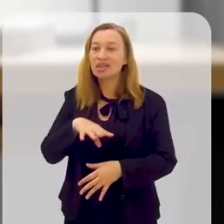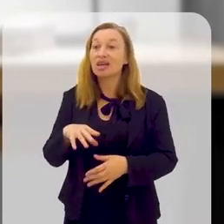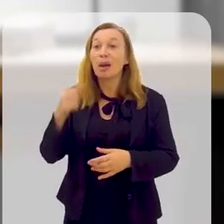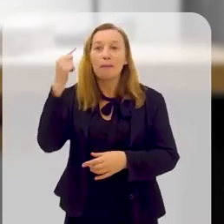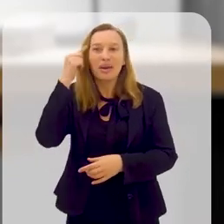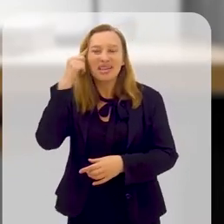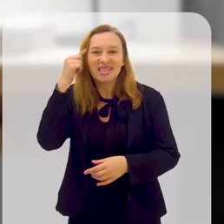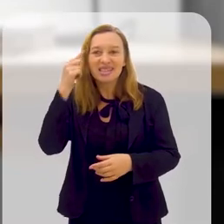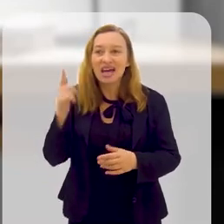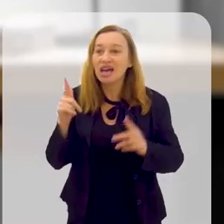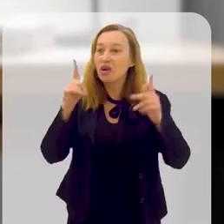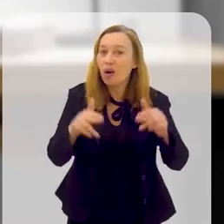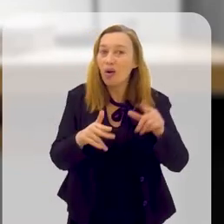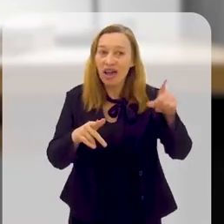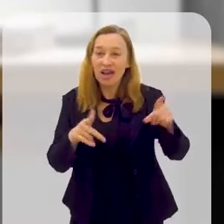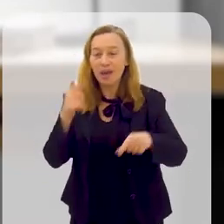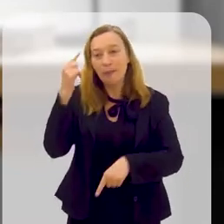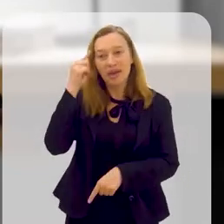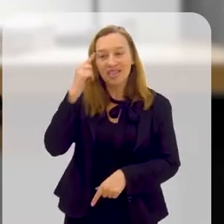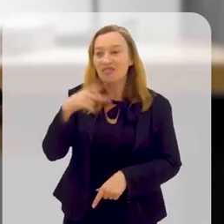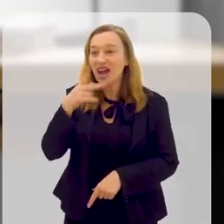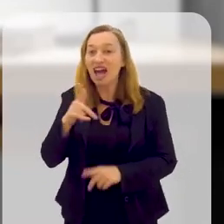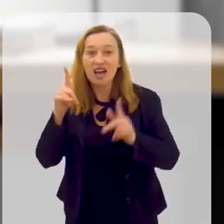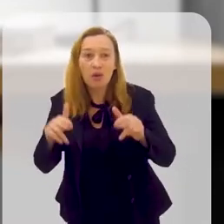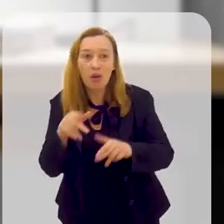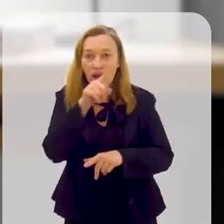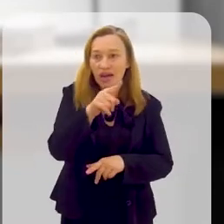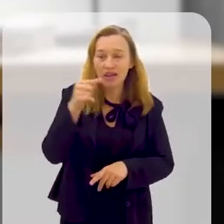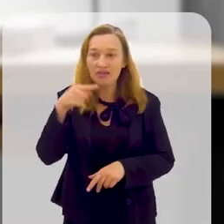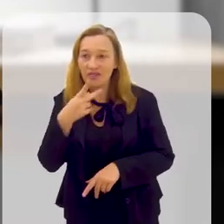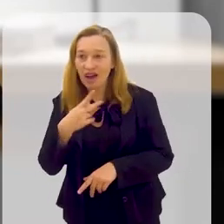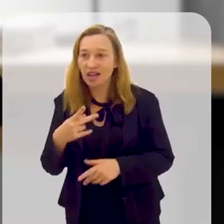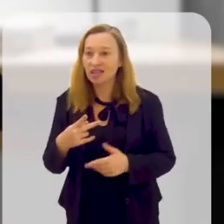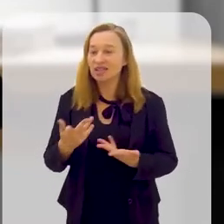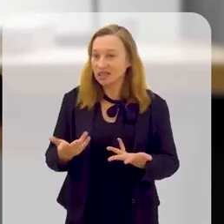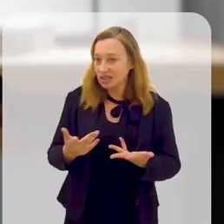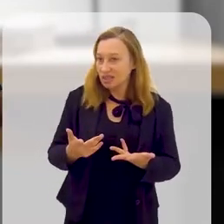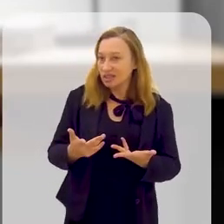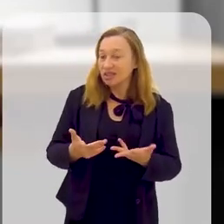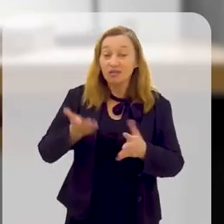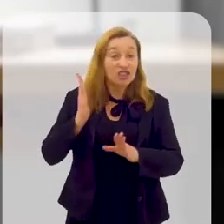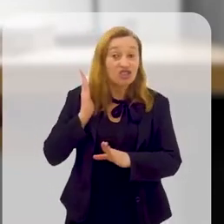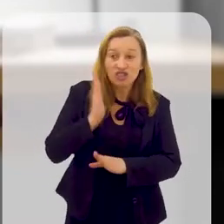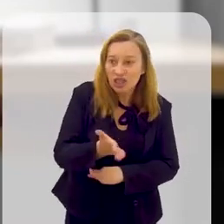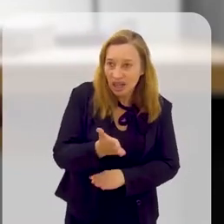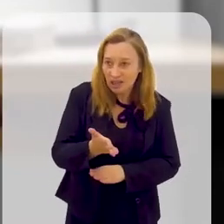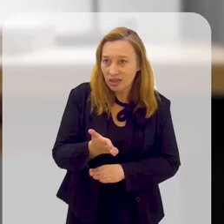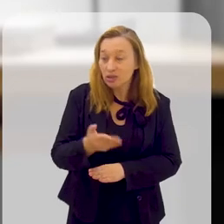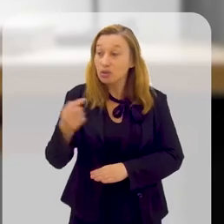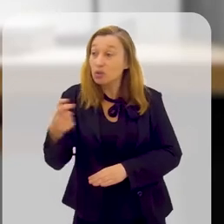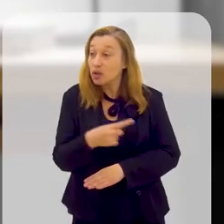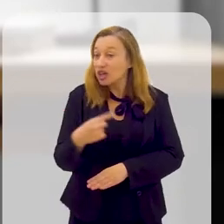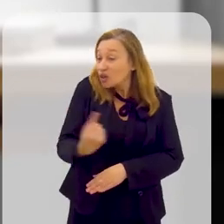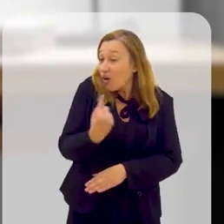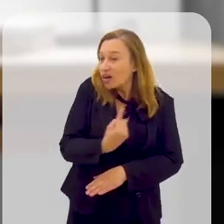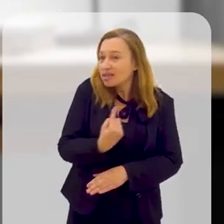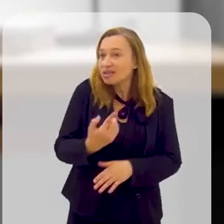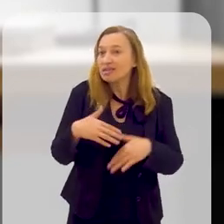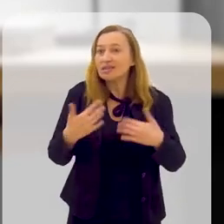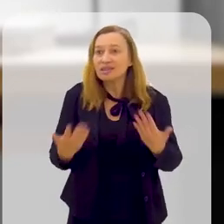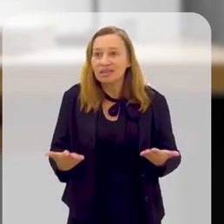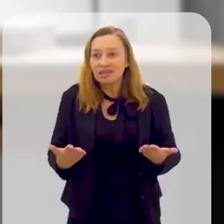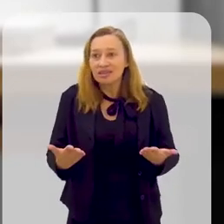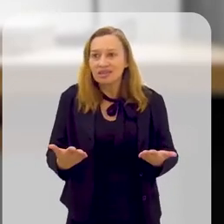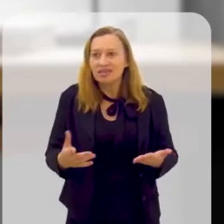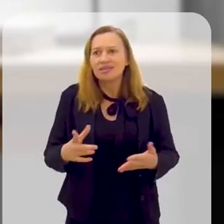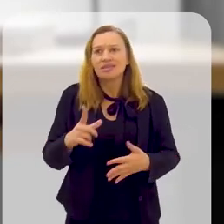em inglês não você tem que pensar como eles pensam falar como eles falam e eles falam de uma forma muito mais direta do que do que